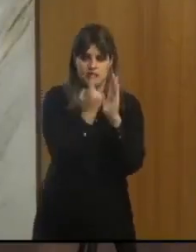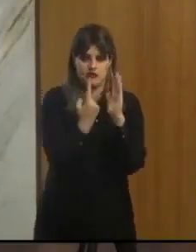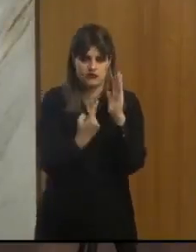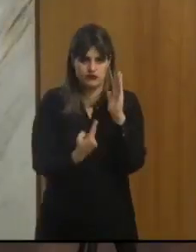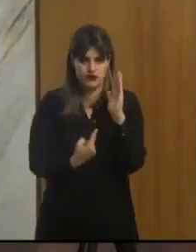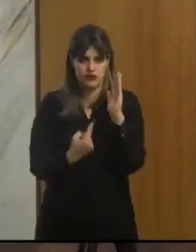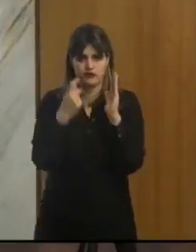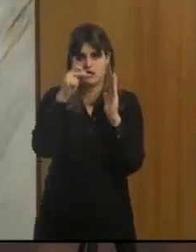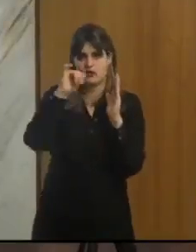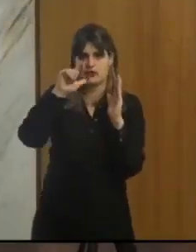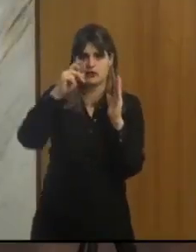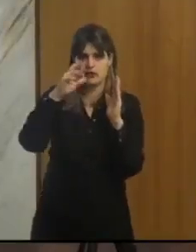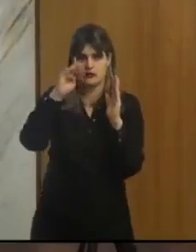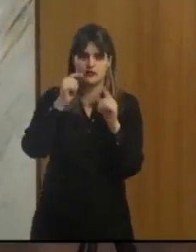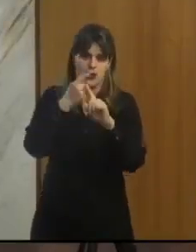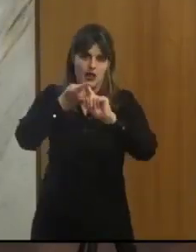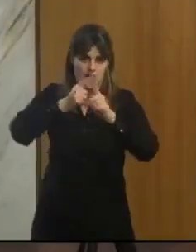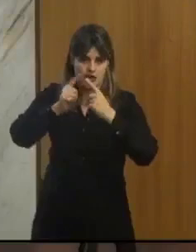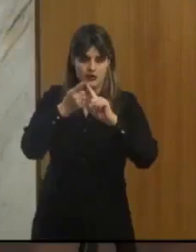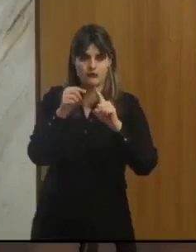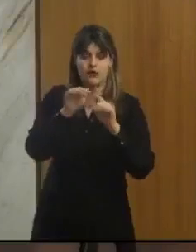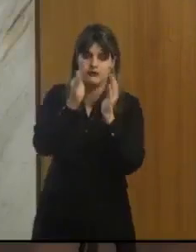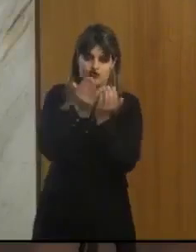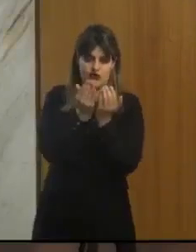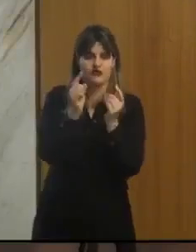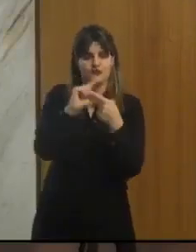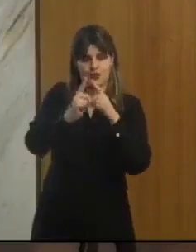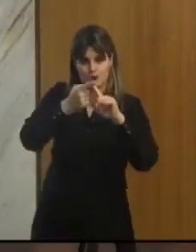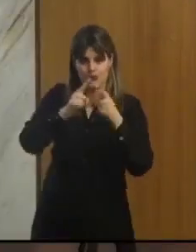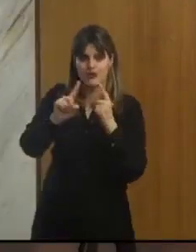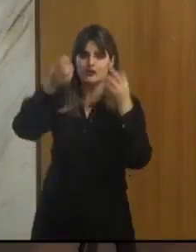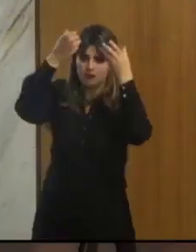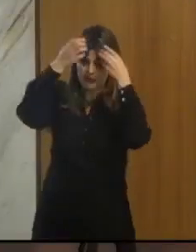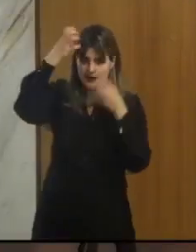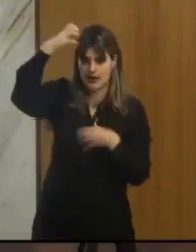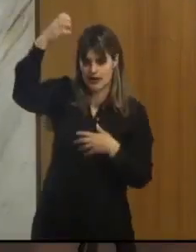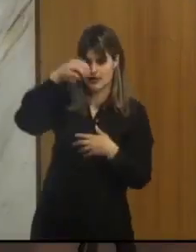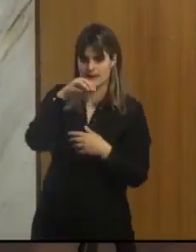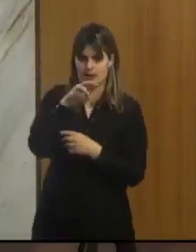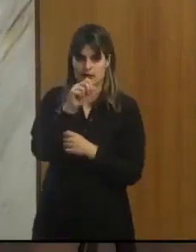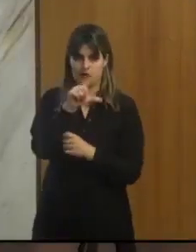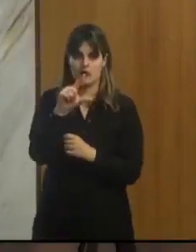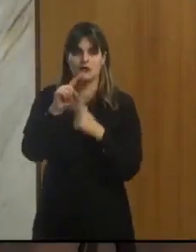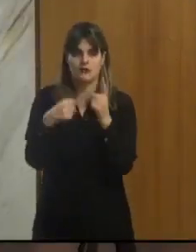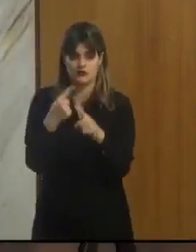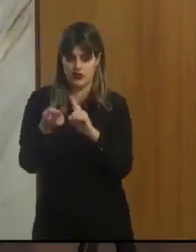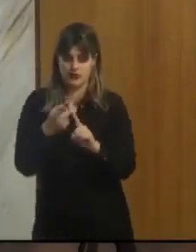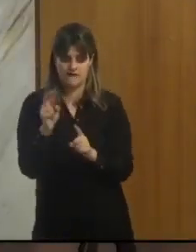ladeiam as armas do rei Dom Manuel. Não é? Depois o pormenor das armas do rei Dom